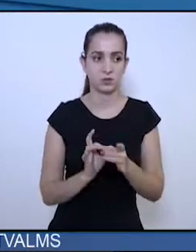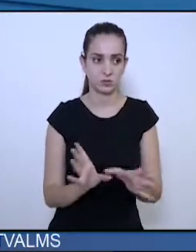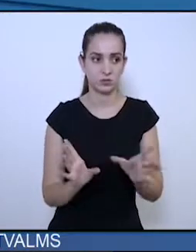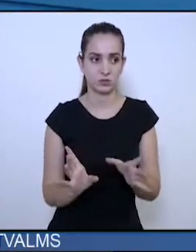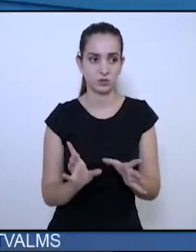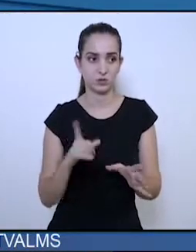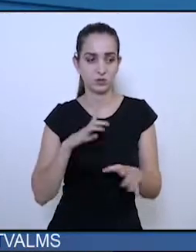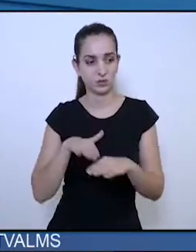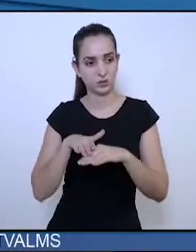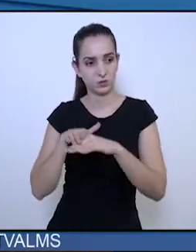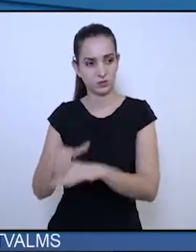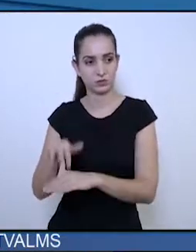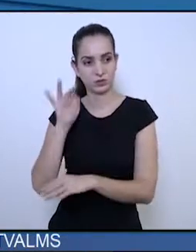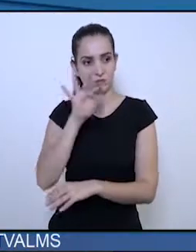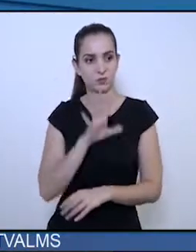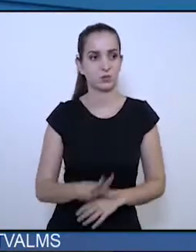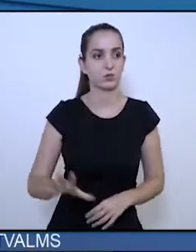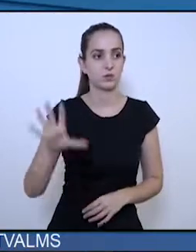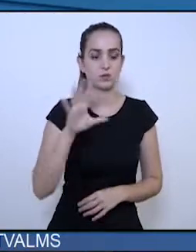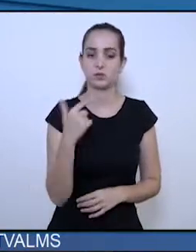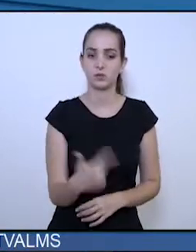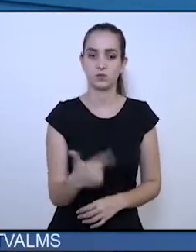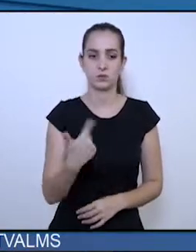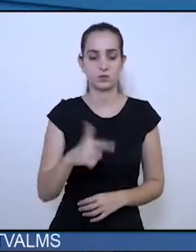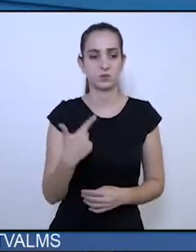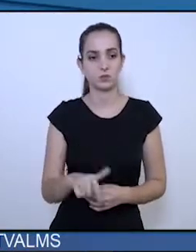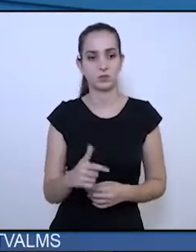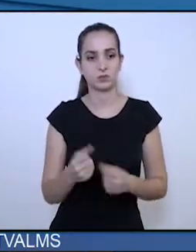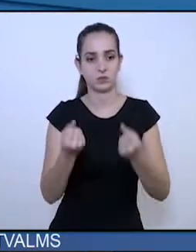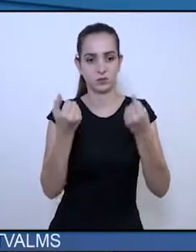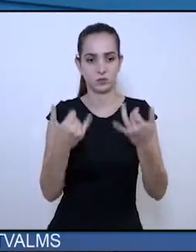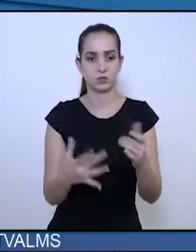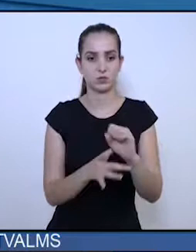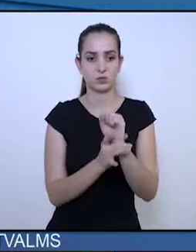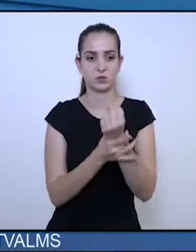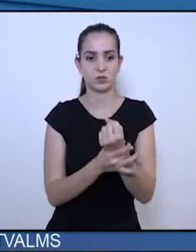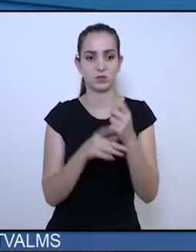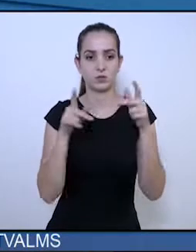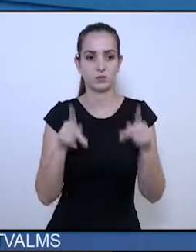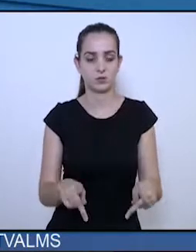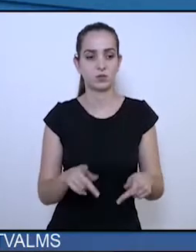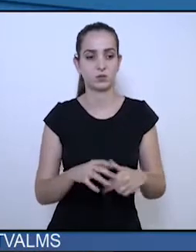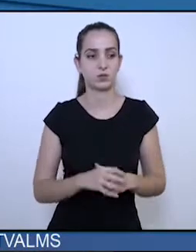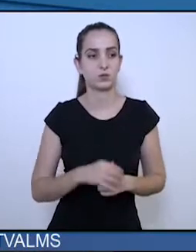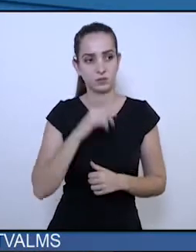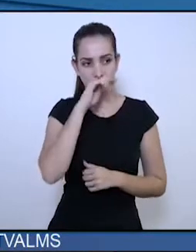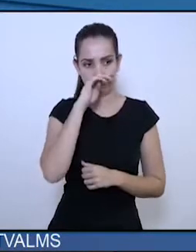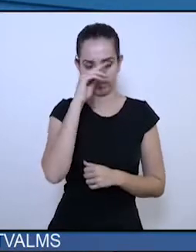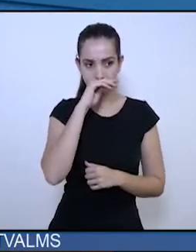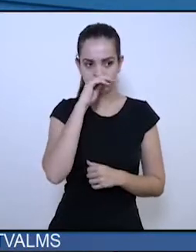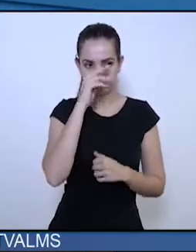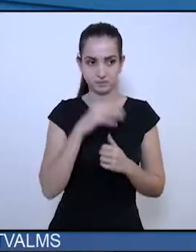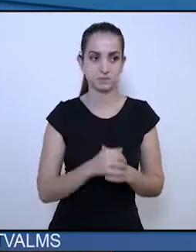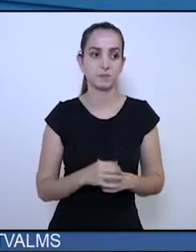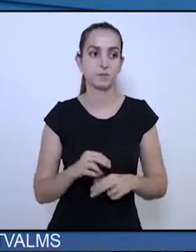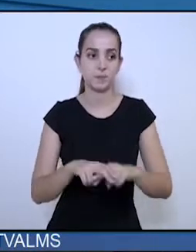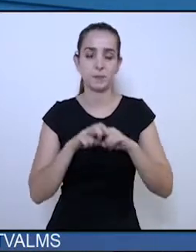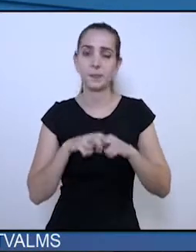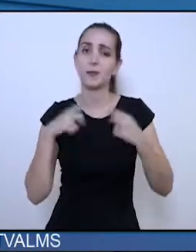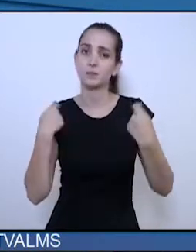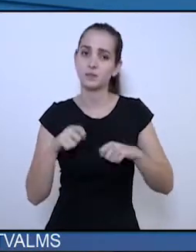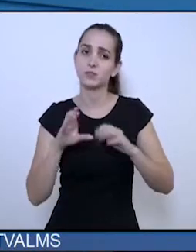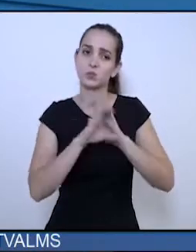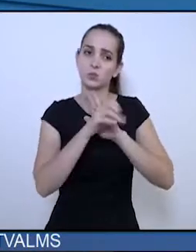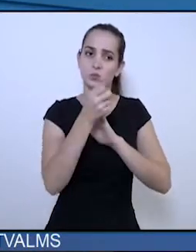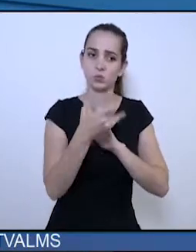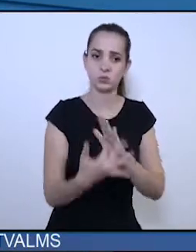de intervenção federal não consta a expressão segurança pública, de imprecisão conceitual